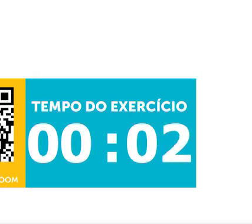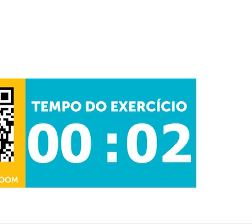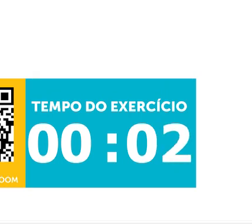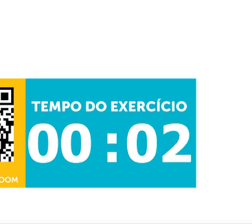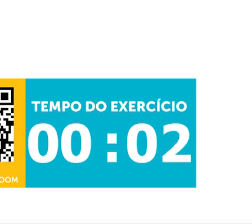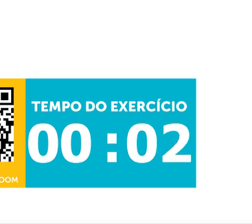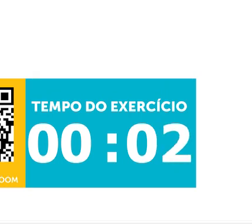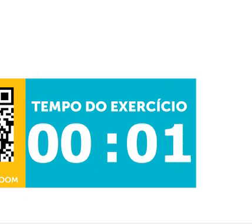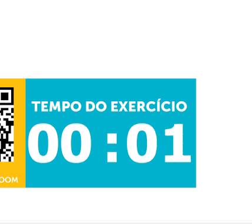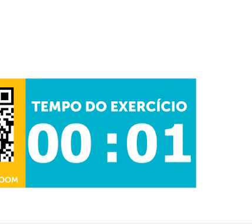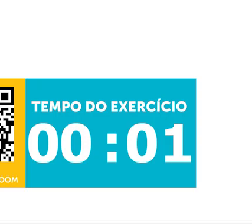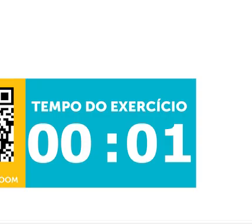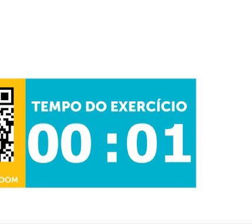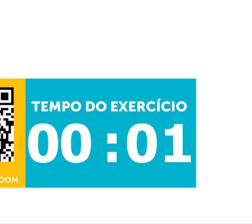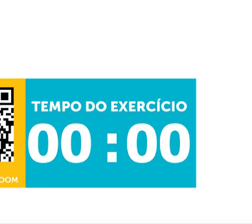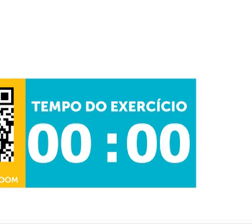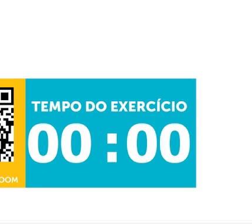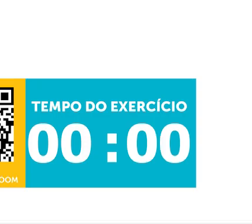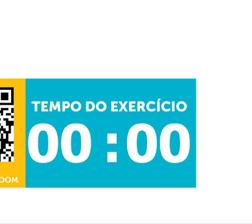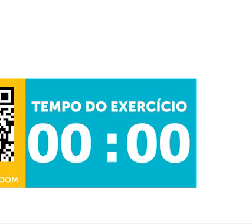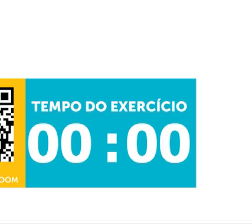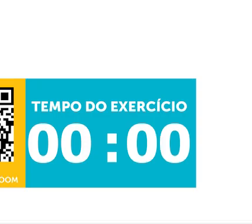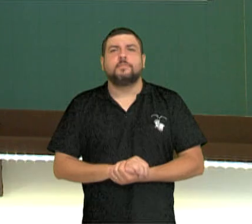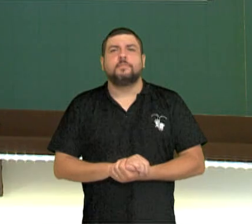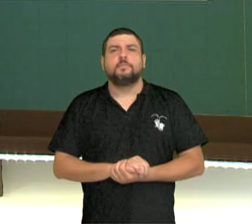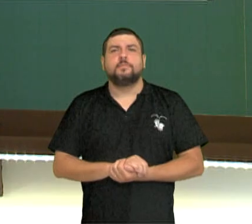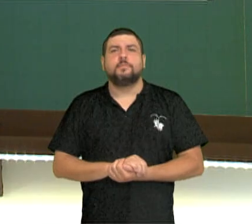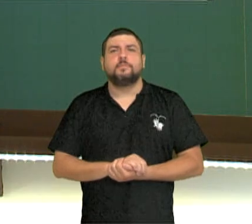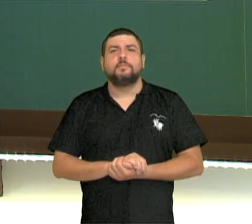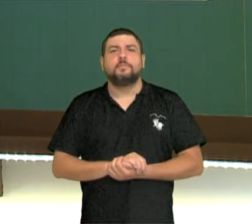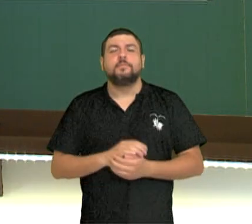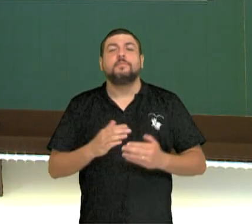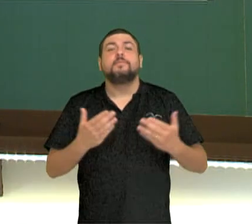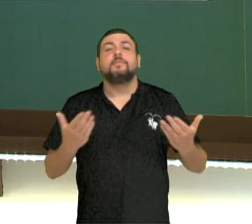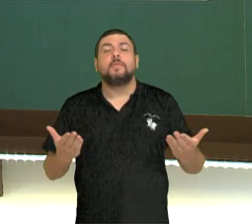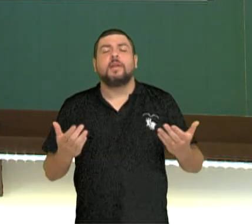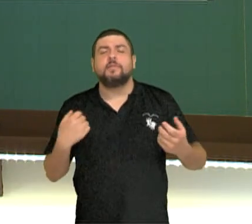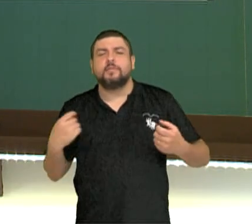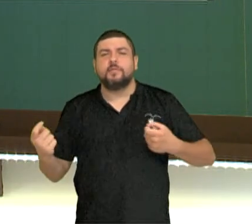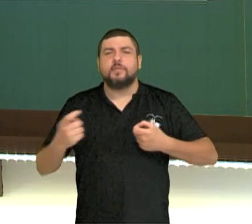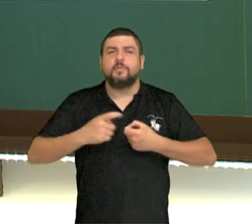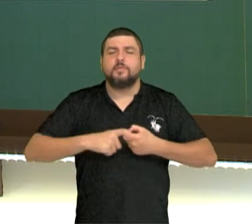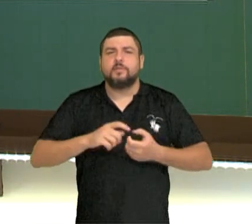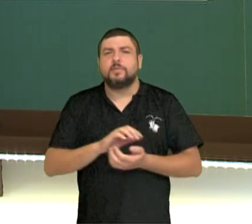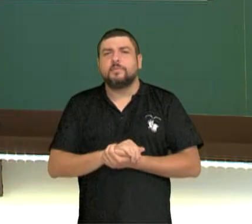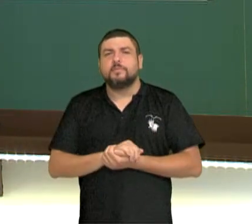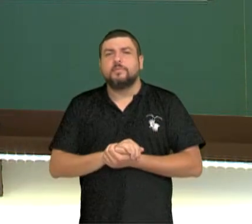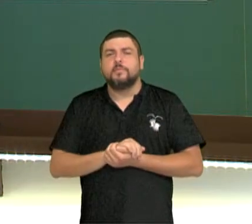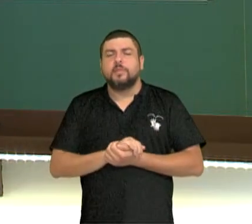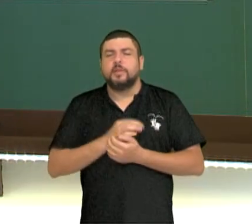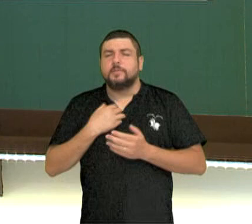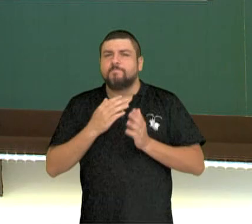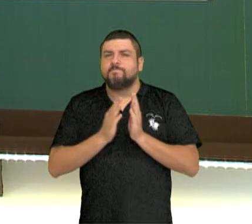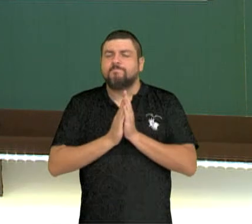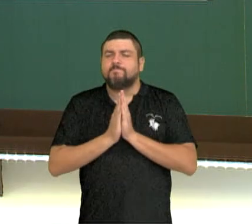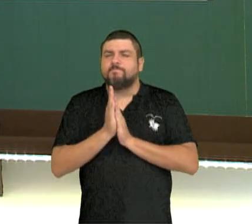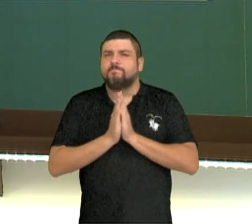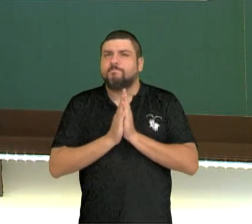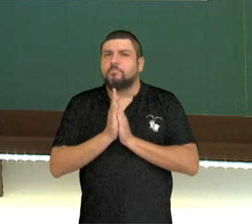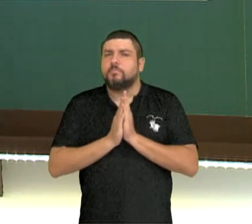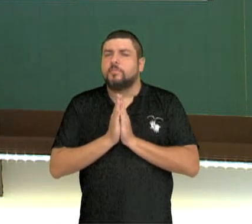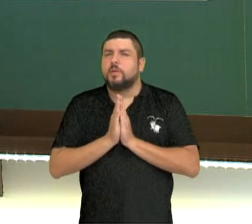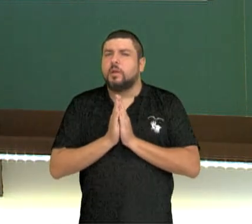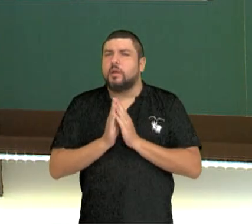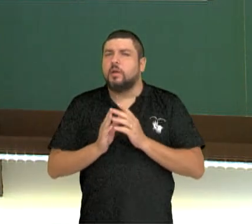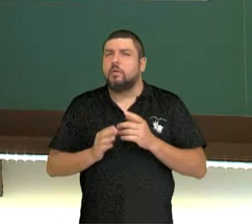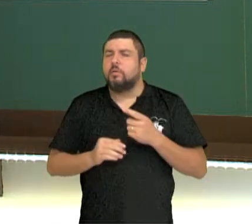E aí, galerinha, voltei E eu estou ansiosa para saber aí o que